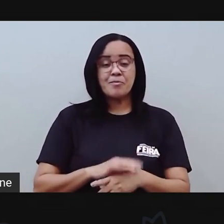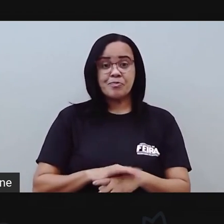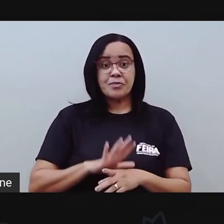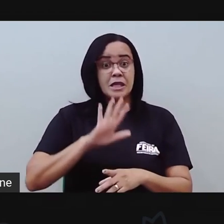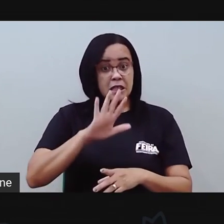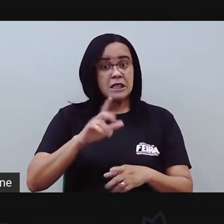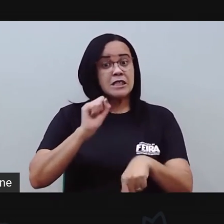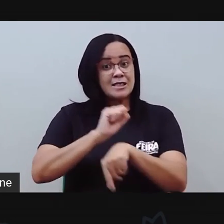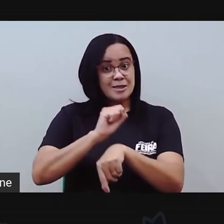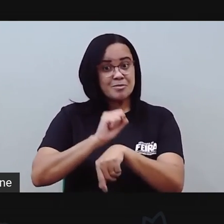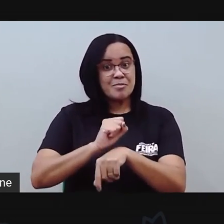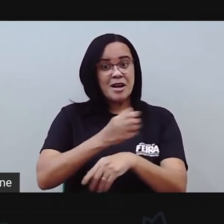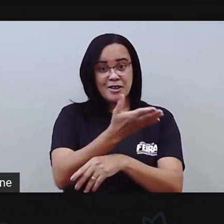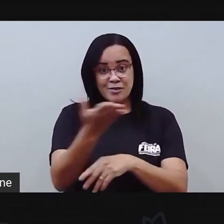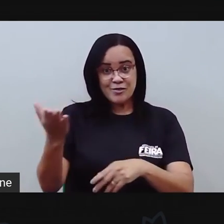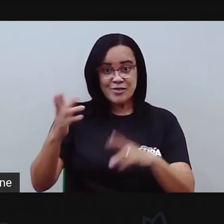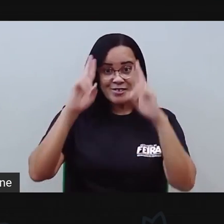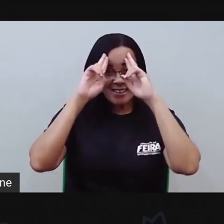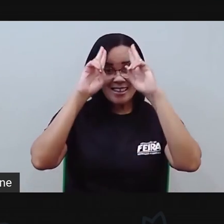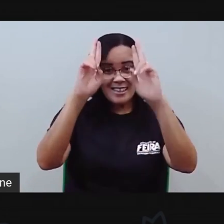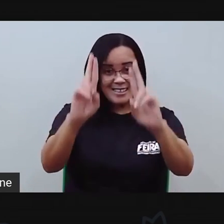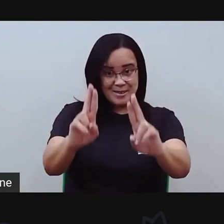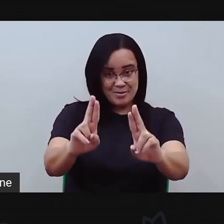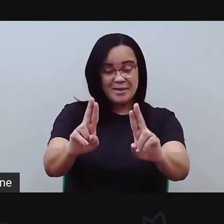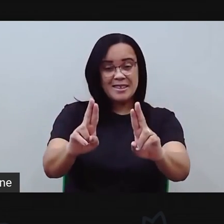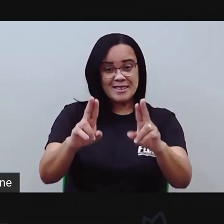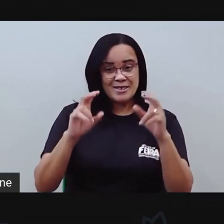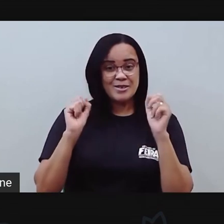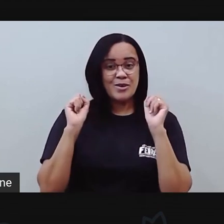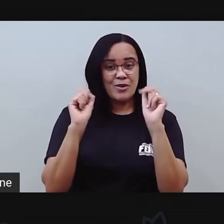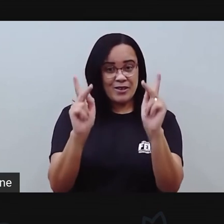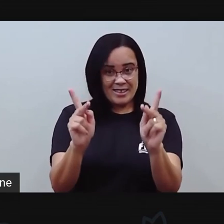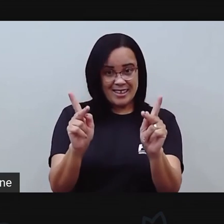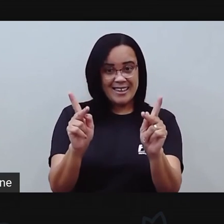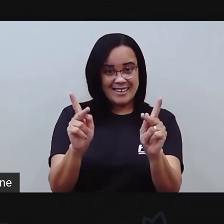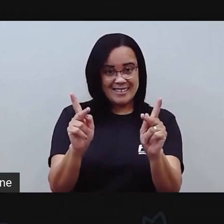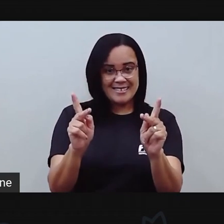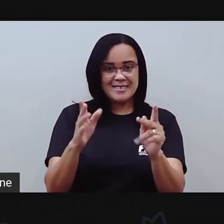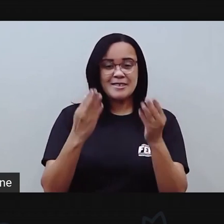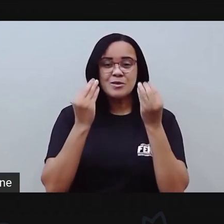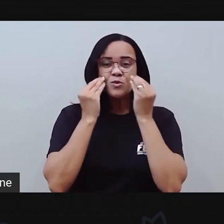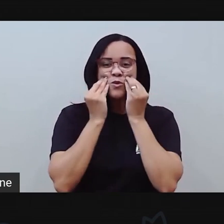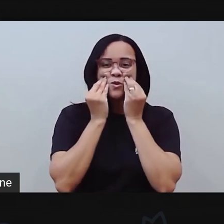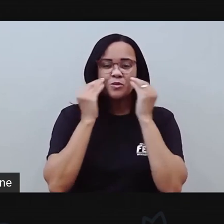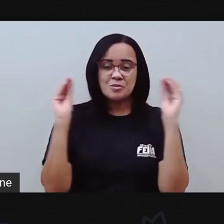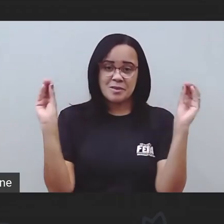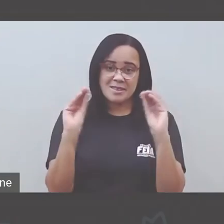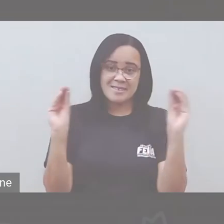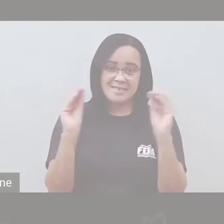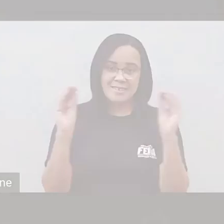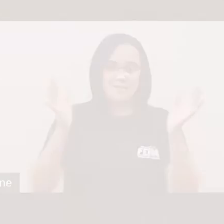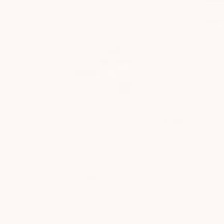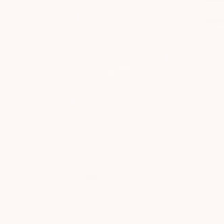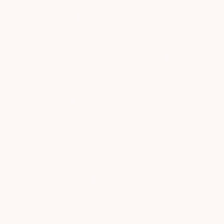aí em todos os ambientes que vocês estejam. Tá joia? Um beijão e até mais. Tchau, tchau.